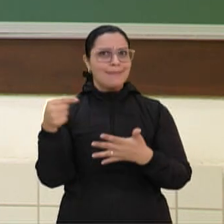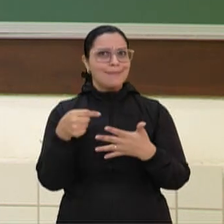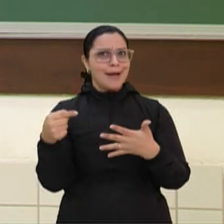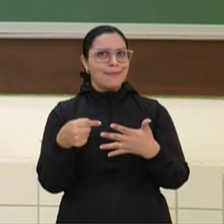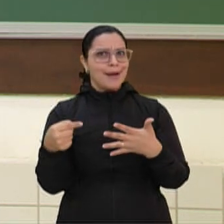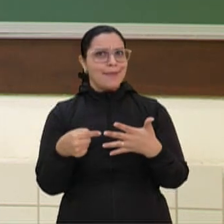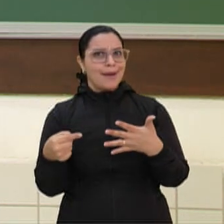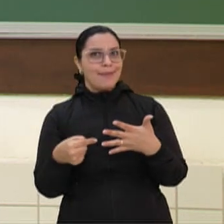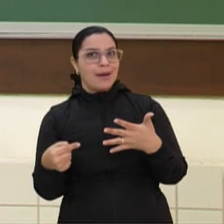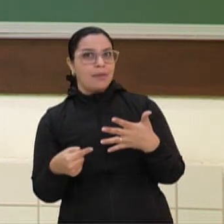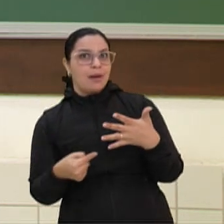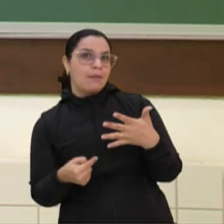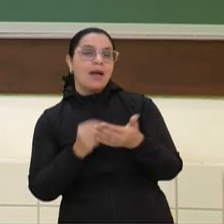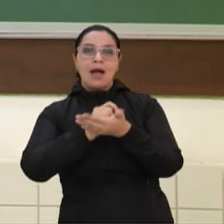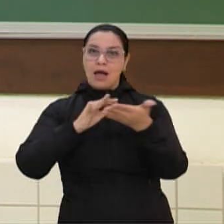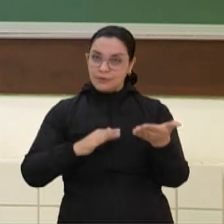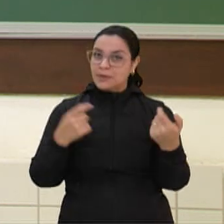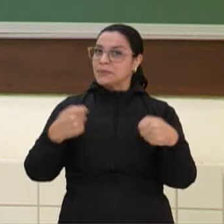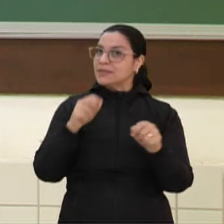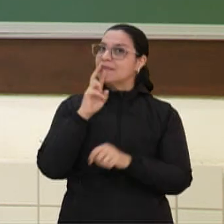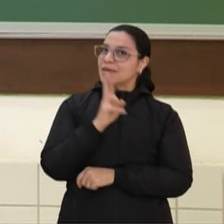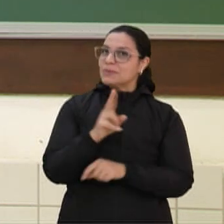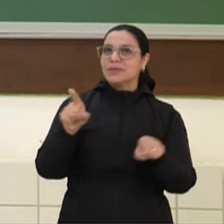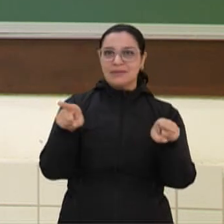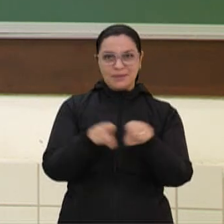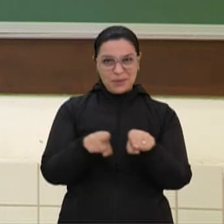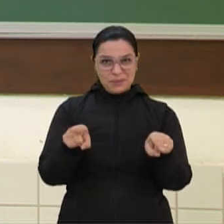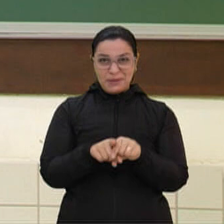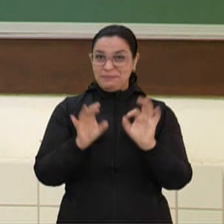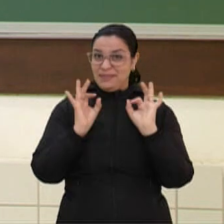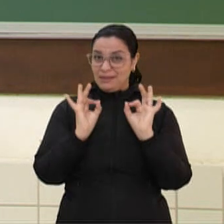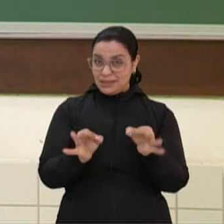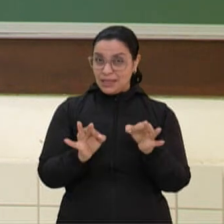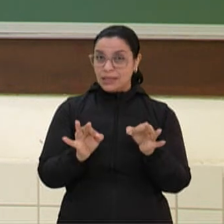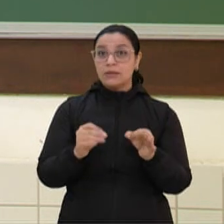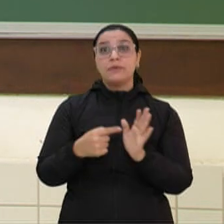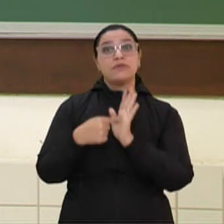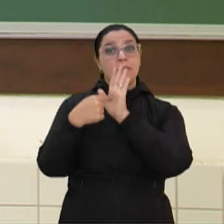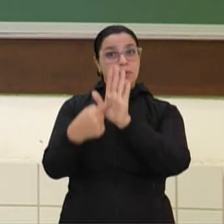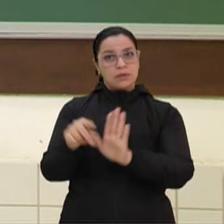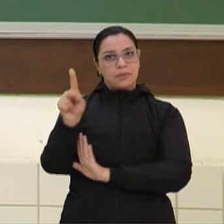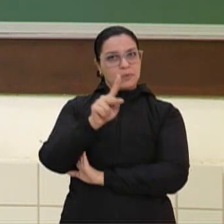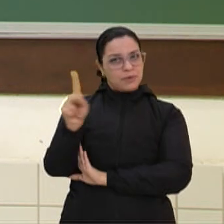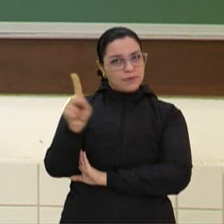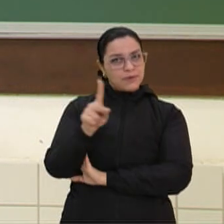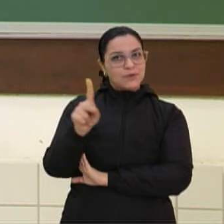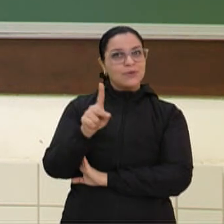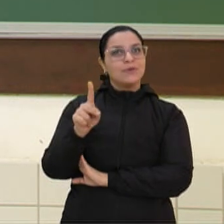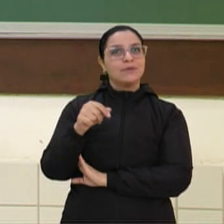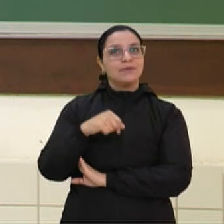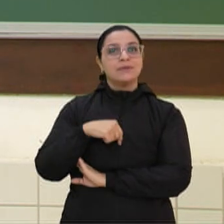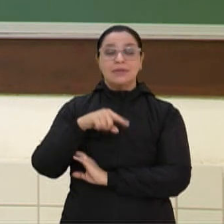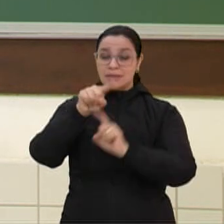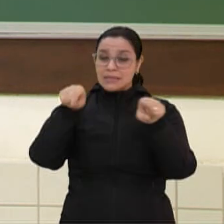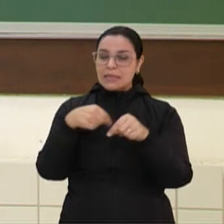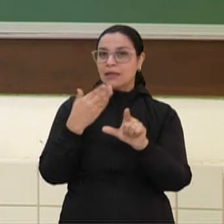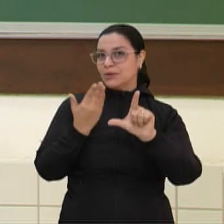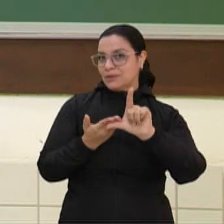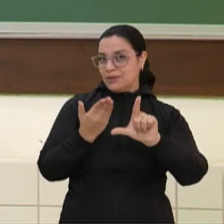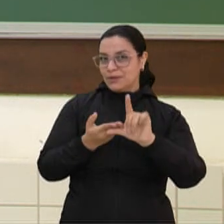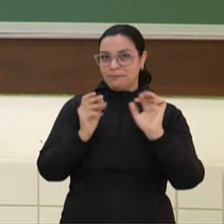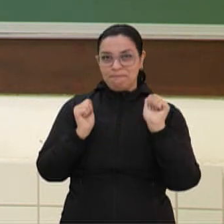têm muitas e outras atividades que vocês farão e vão mostrar ao professor de vocês da